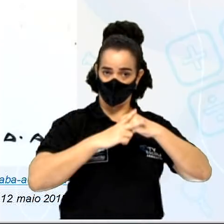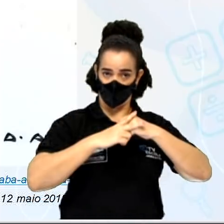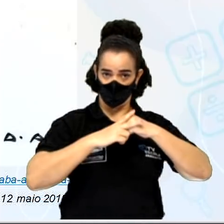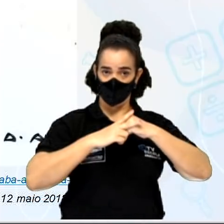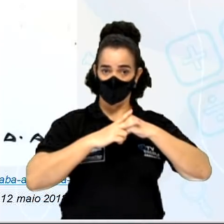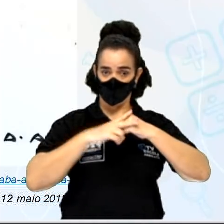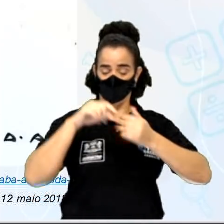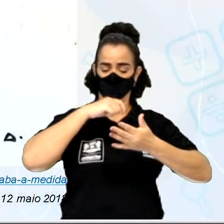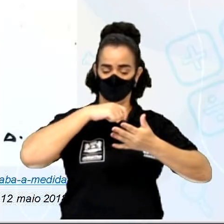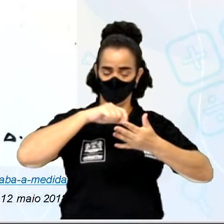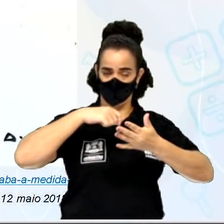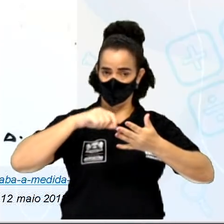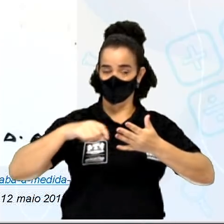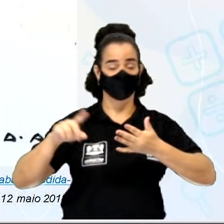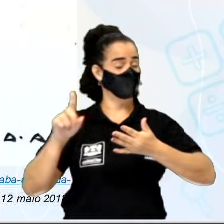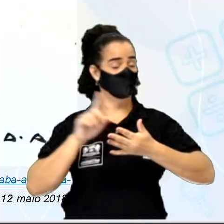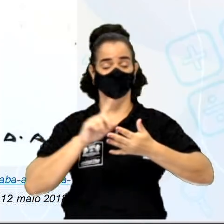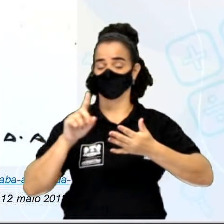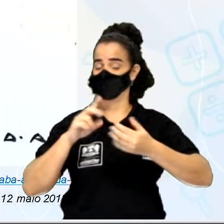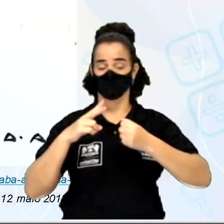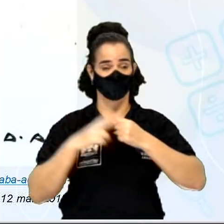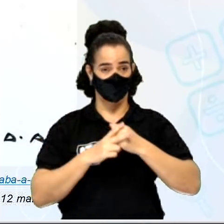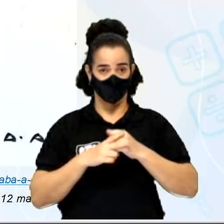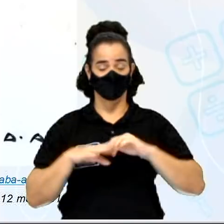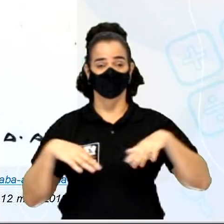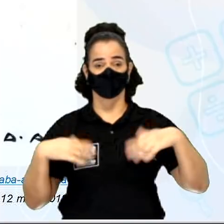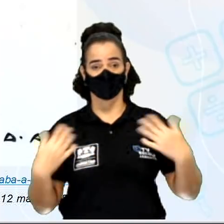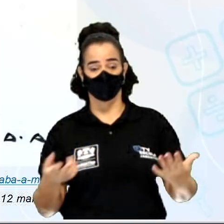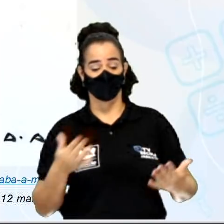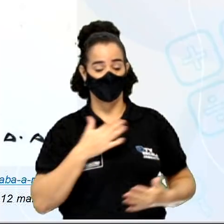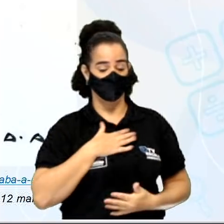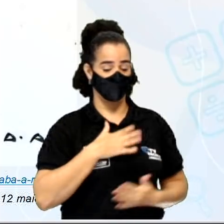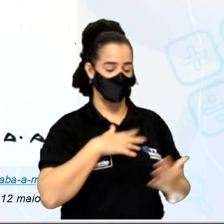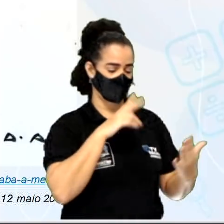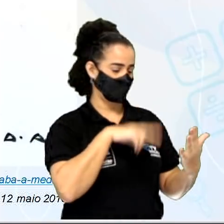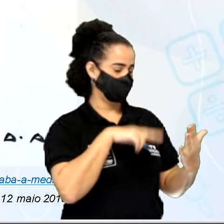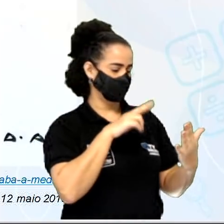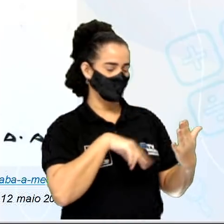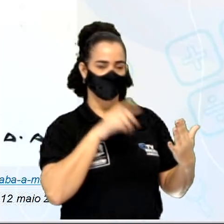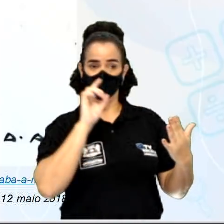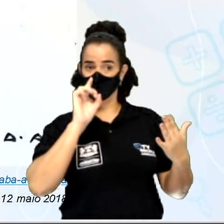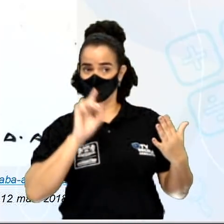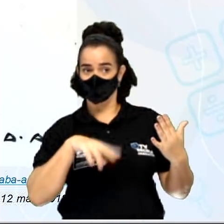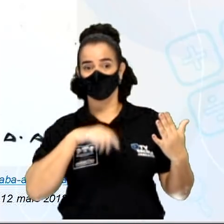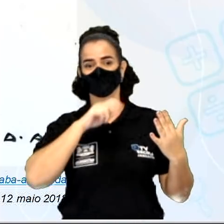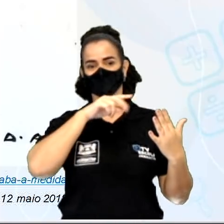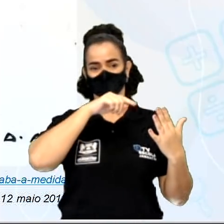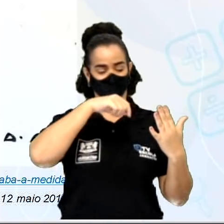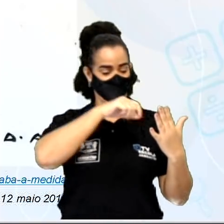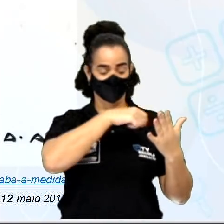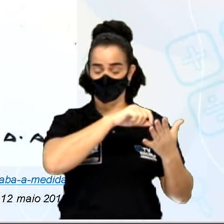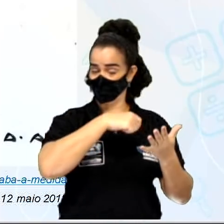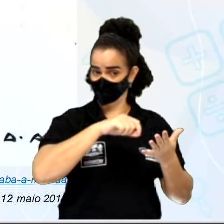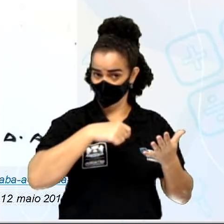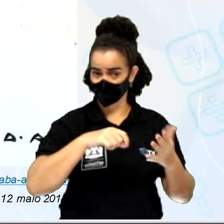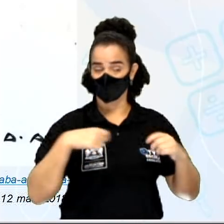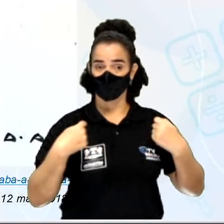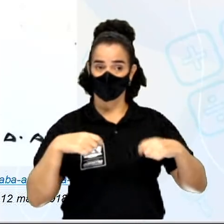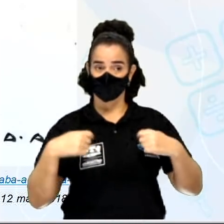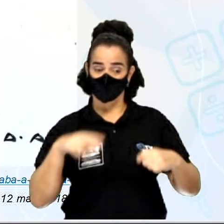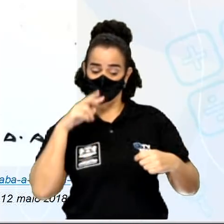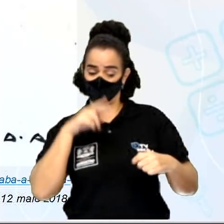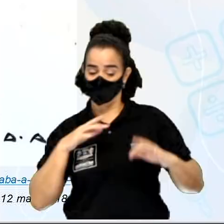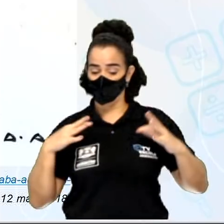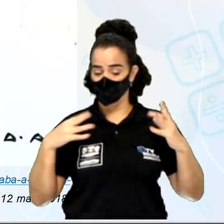está escrito e do não verbal. Portanto, a minha leitura não pode ser apenas do que está escrito. Eu tenho que ler o texto como um todo.